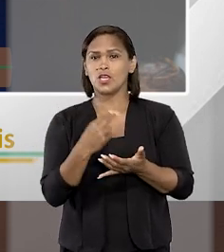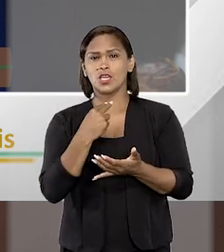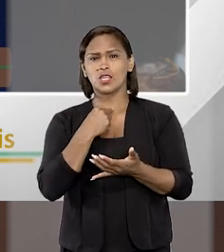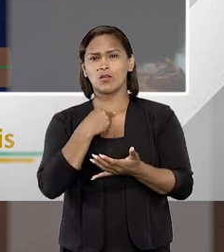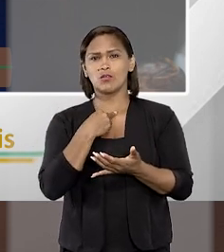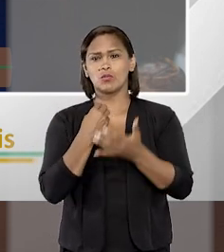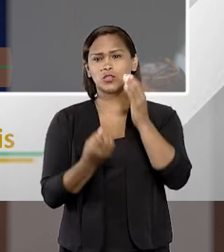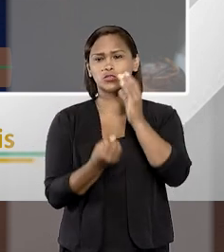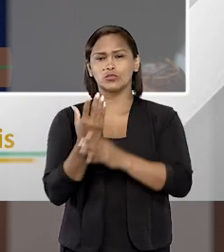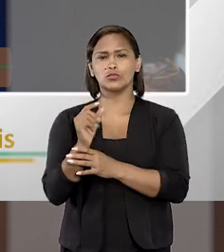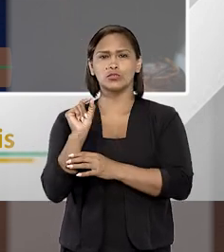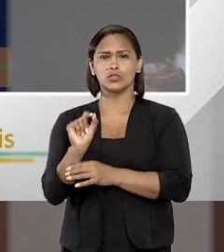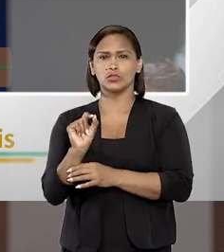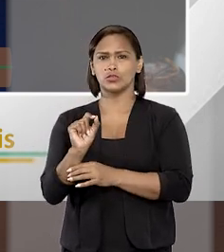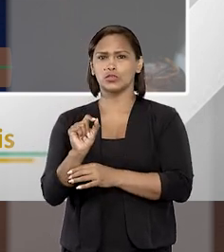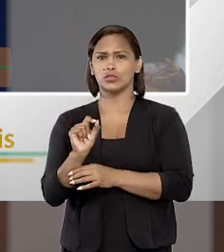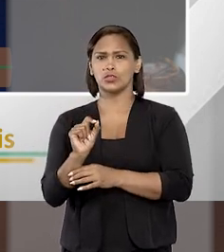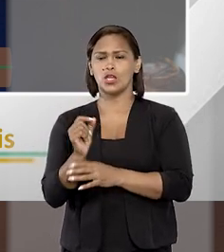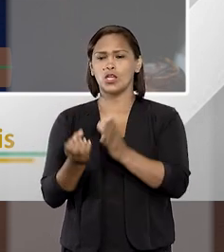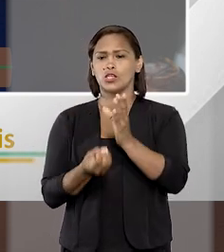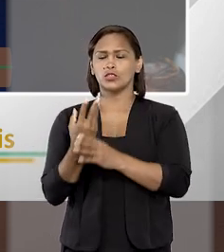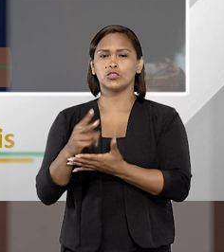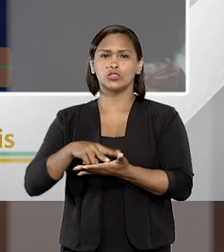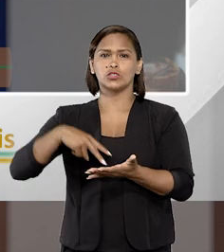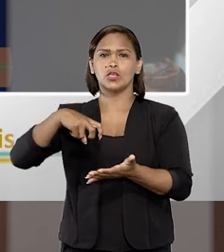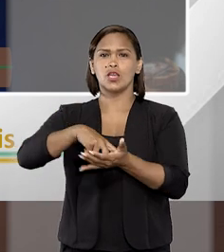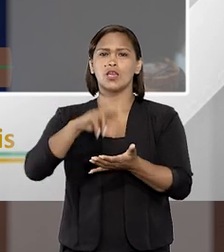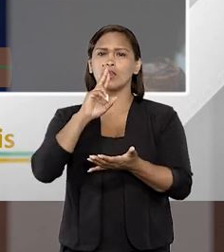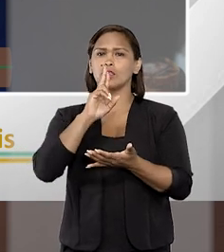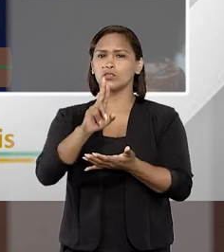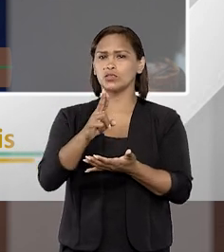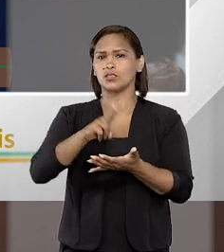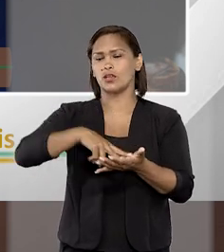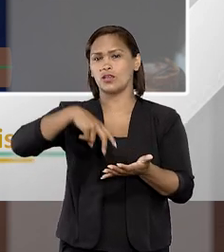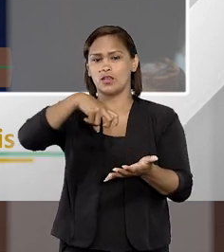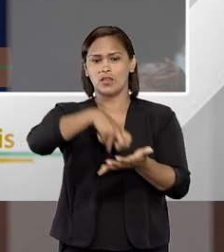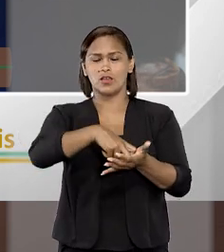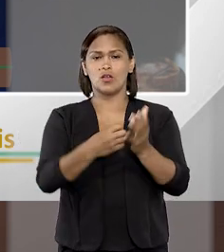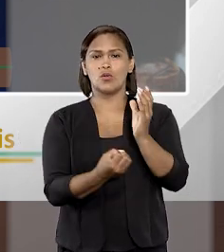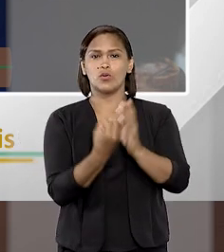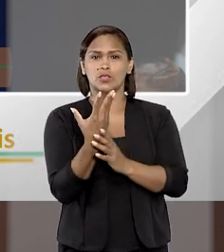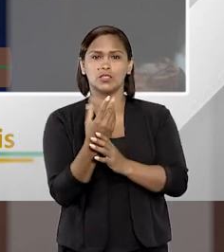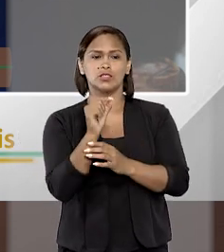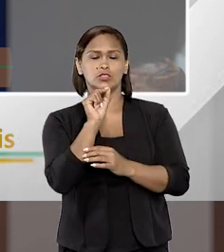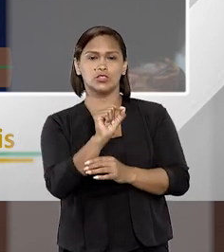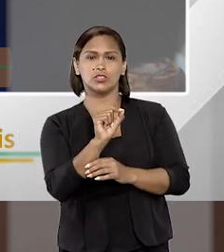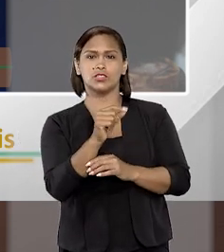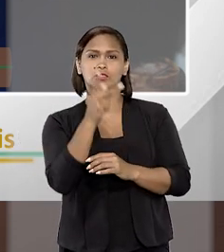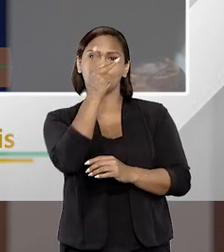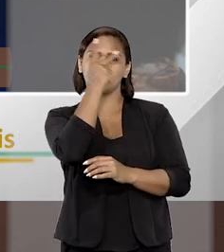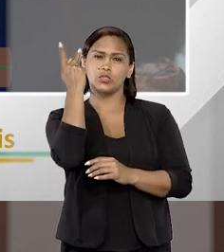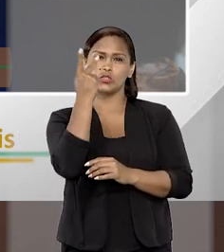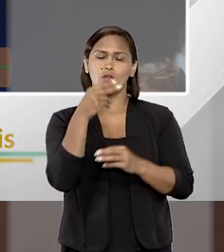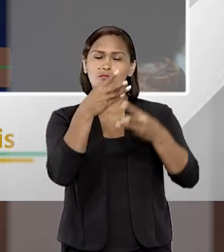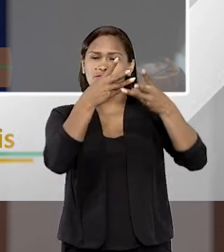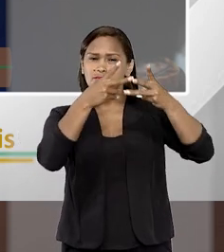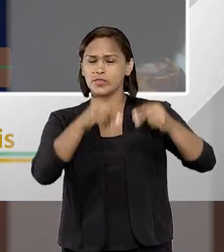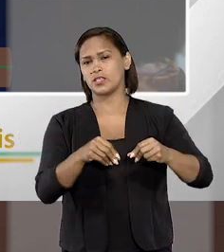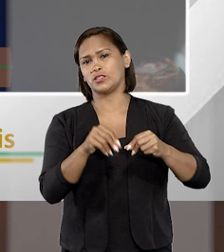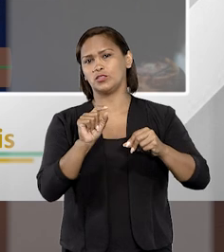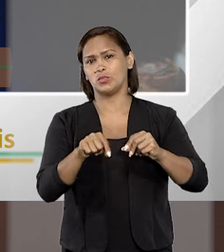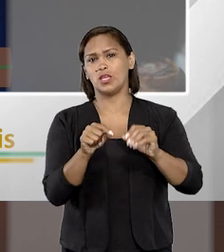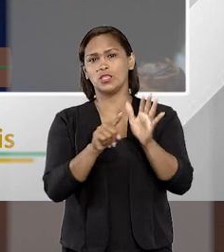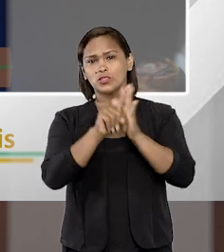fruto de não pode resultar dar origem a condenações tão frágil